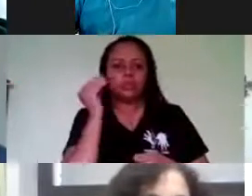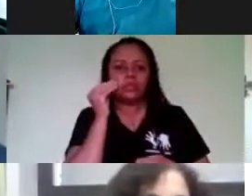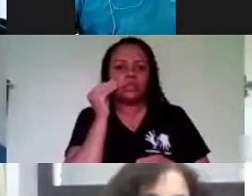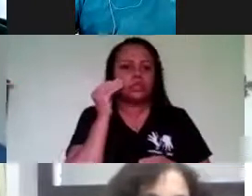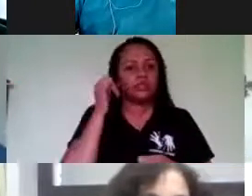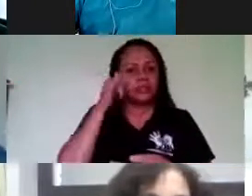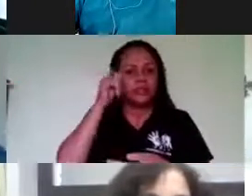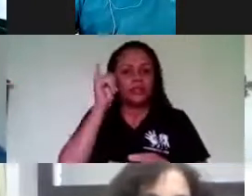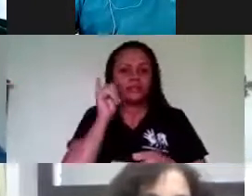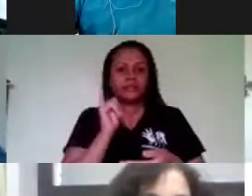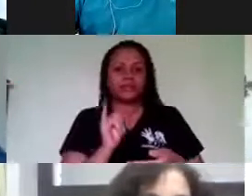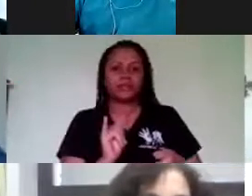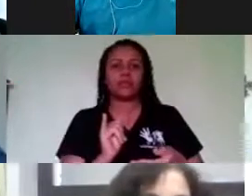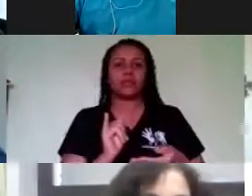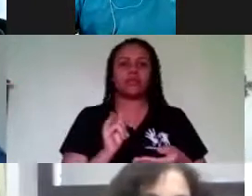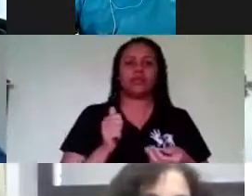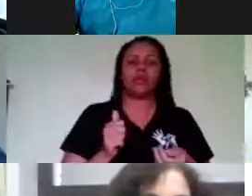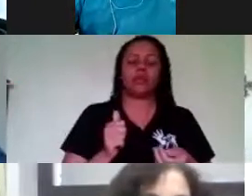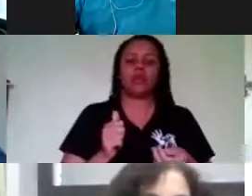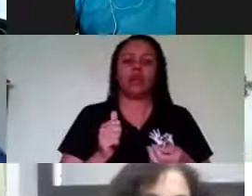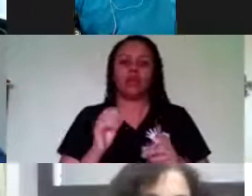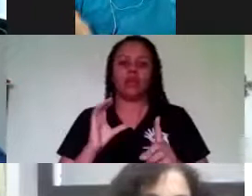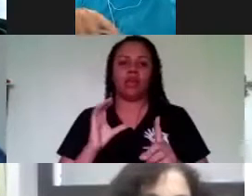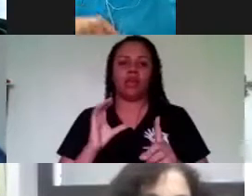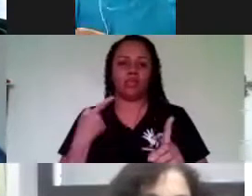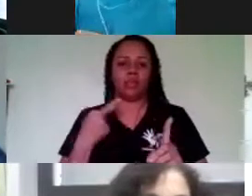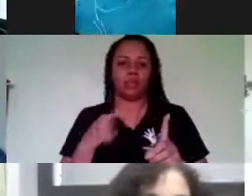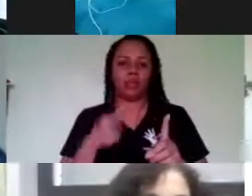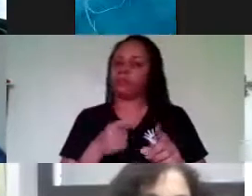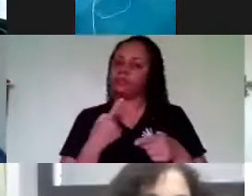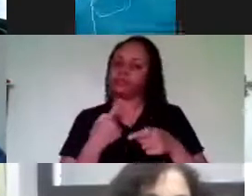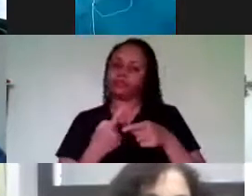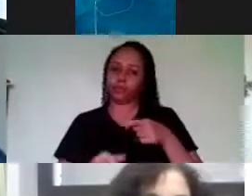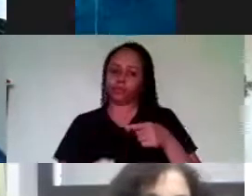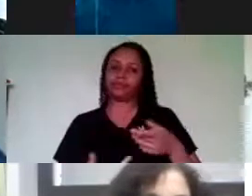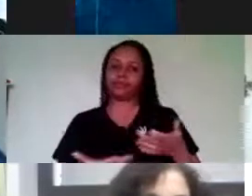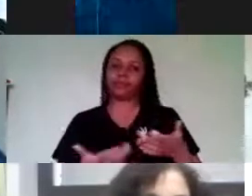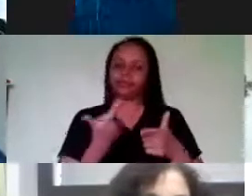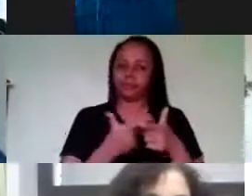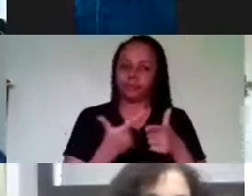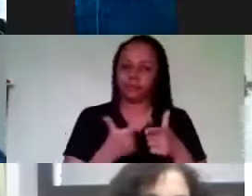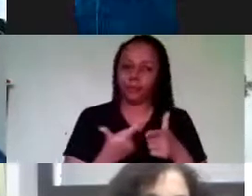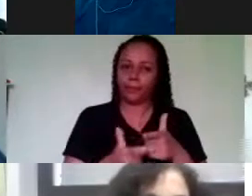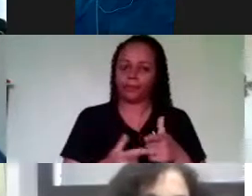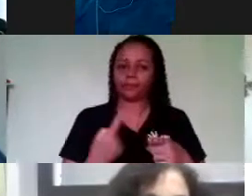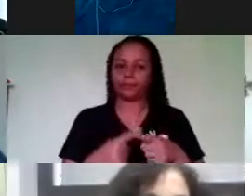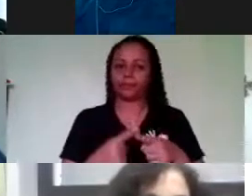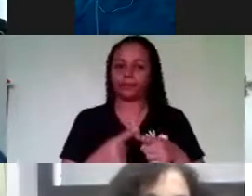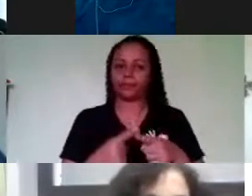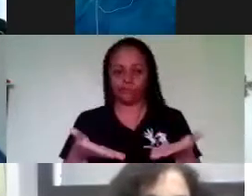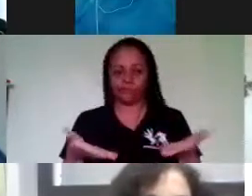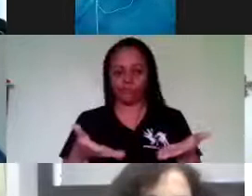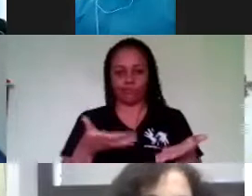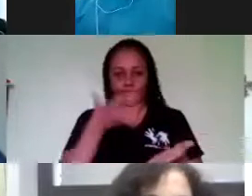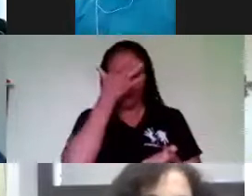de prejudicar a existência da lei de cotas. Hoje em dia é difícil alguém se colocar, seja no